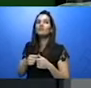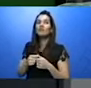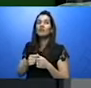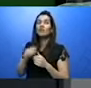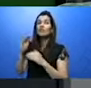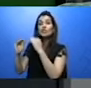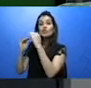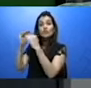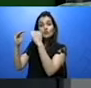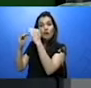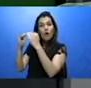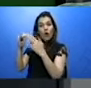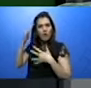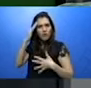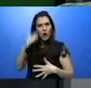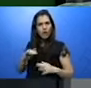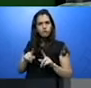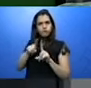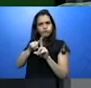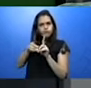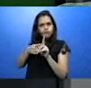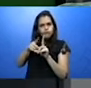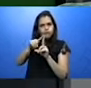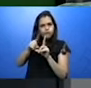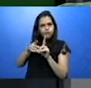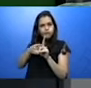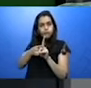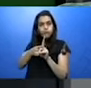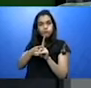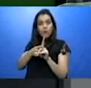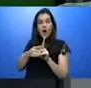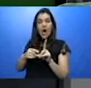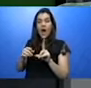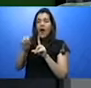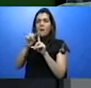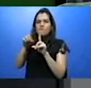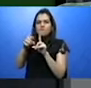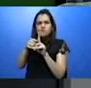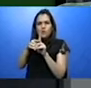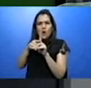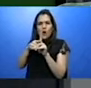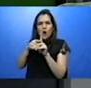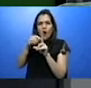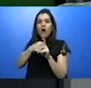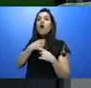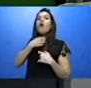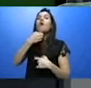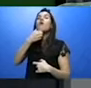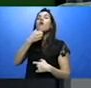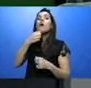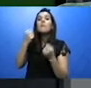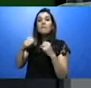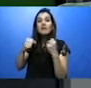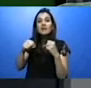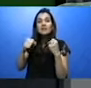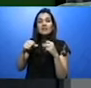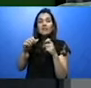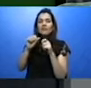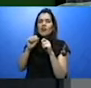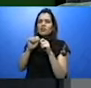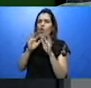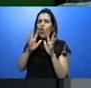desenvolve-se no corpo da mãe, ou seja, quando ele está lá na barriga da girafa, ele precisa formar todos os